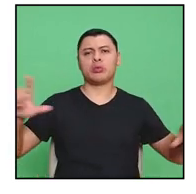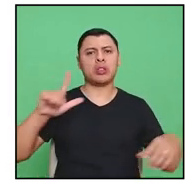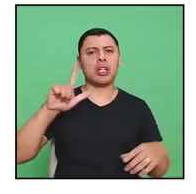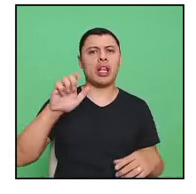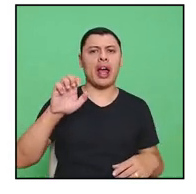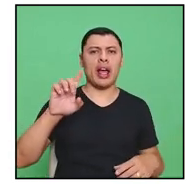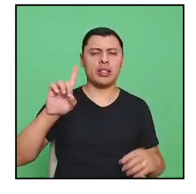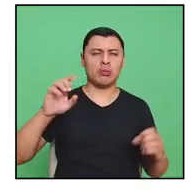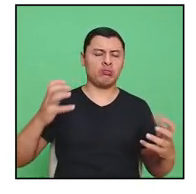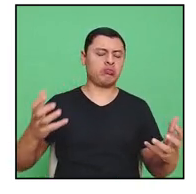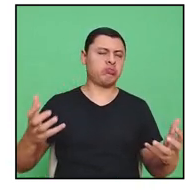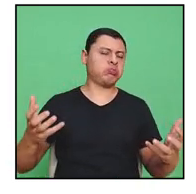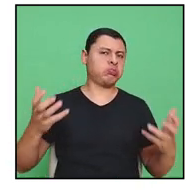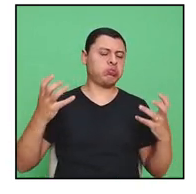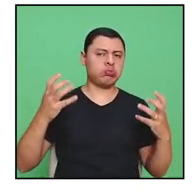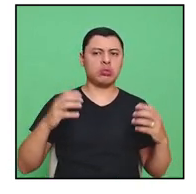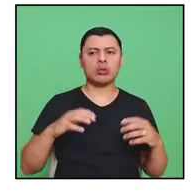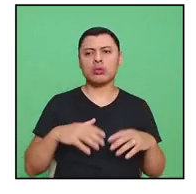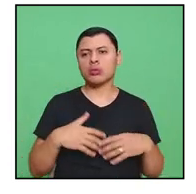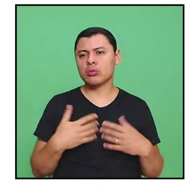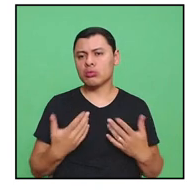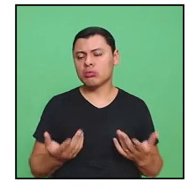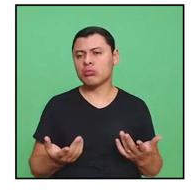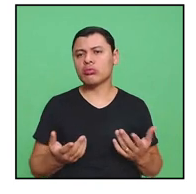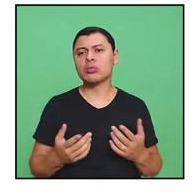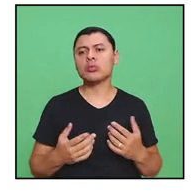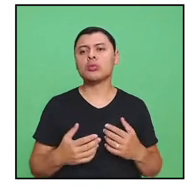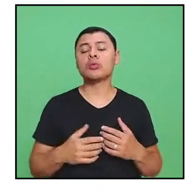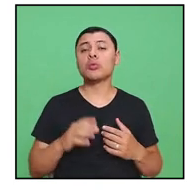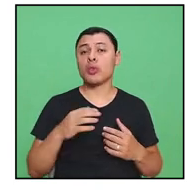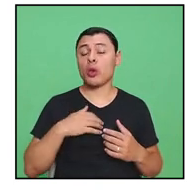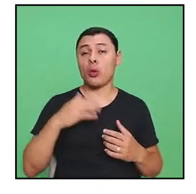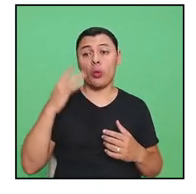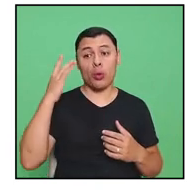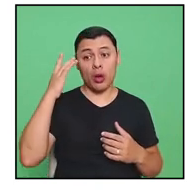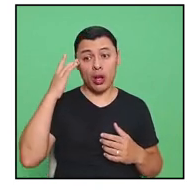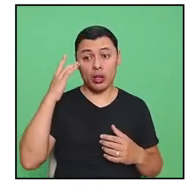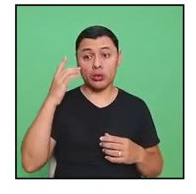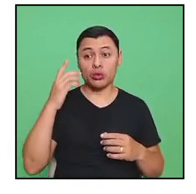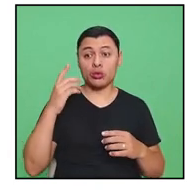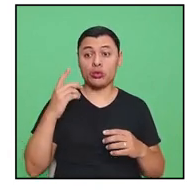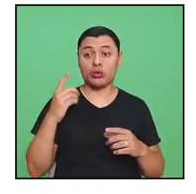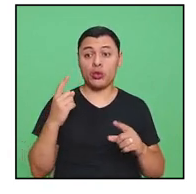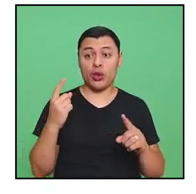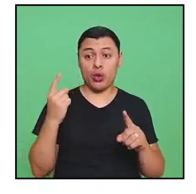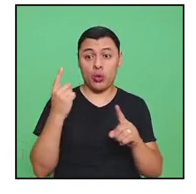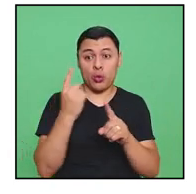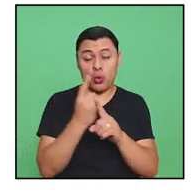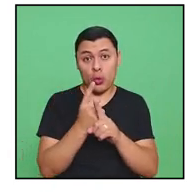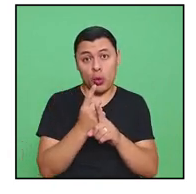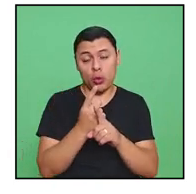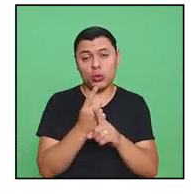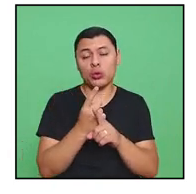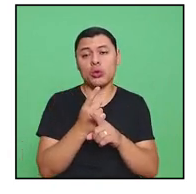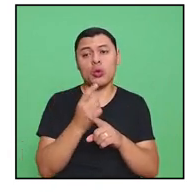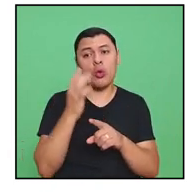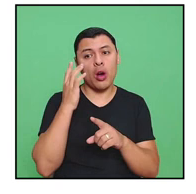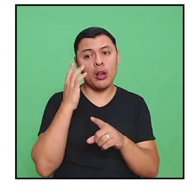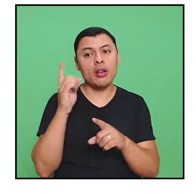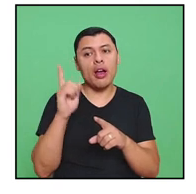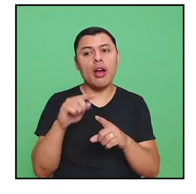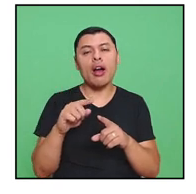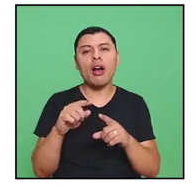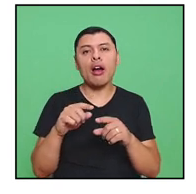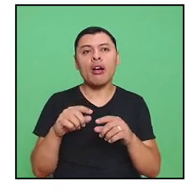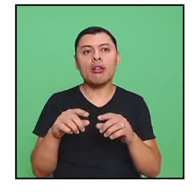enfim, jeitos de materialização. Mas eu acho que o encontro, eu não sei, acho que o Pedro pode falar um pouquinho também, eu acho que ele está bem mais na imaterialidade